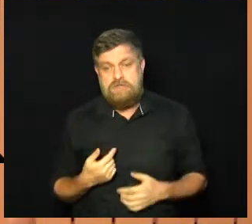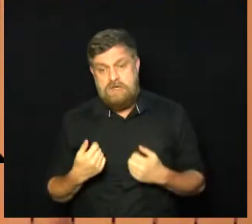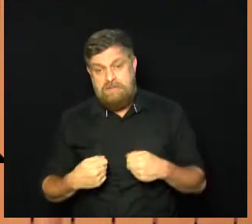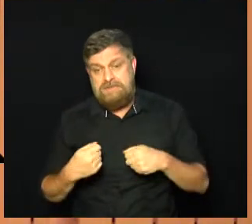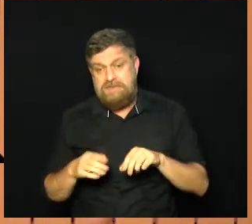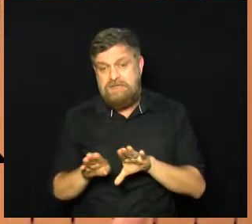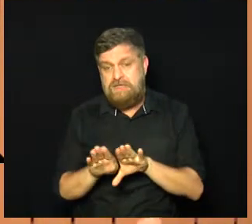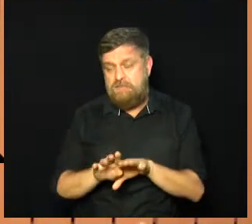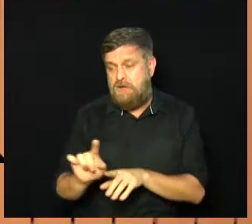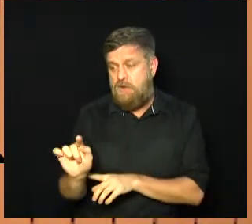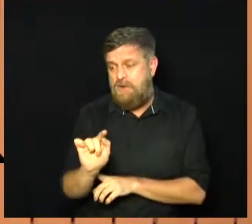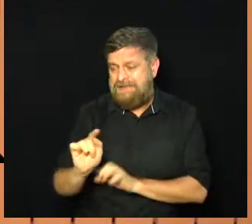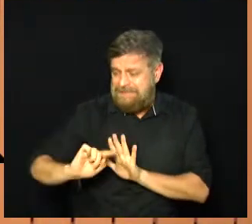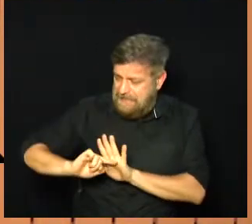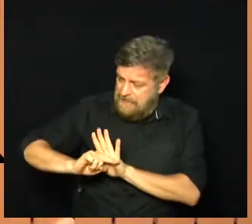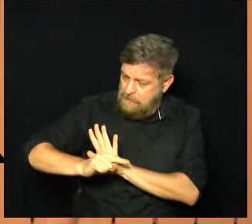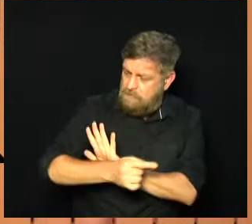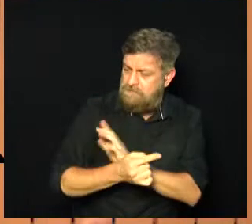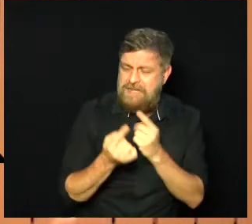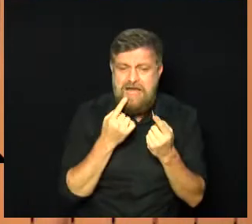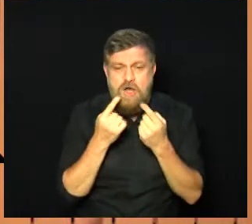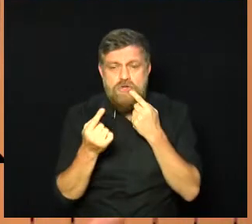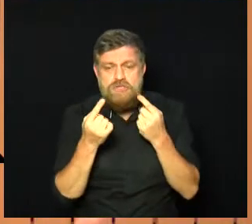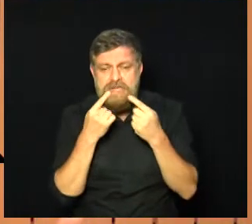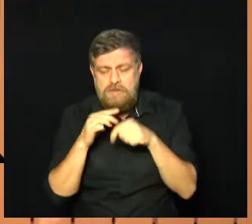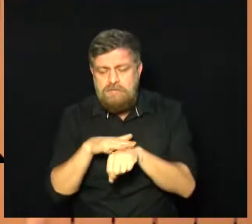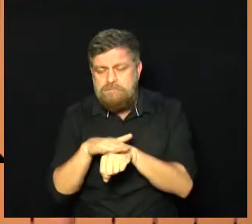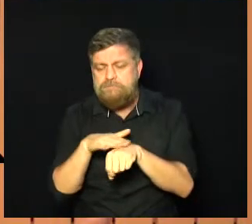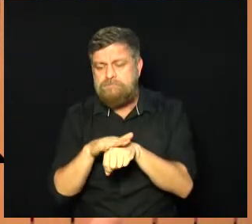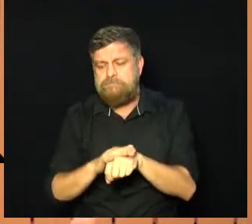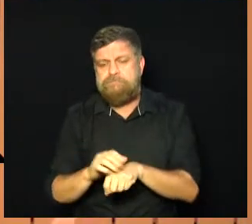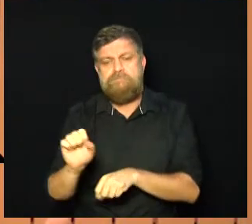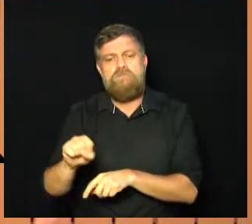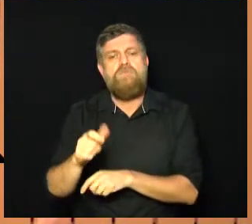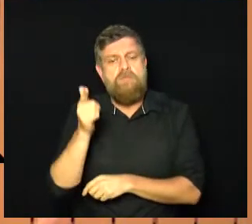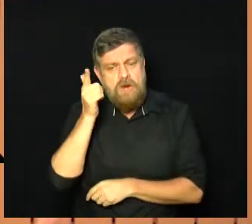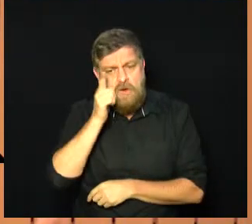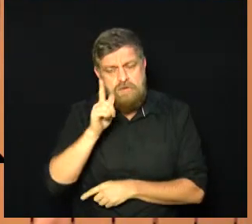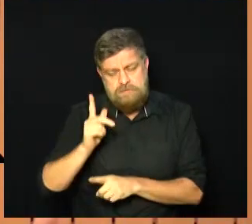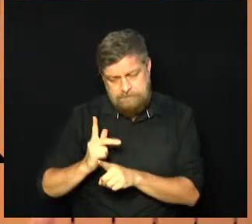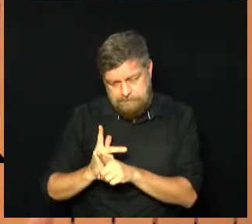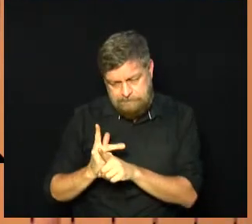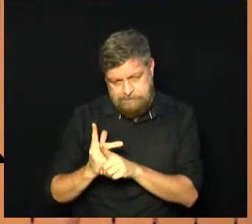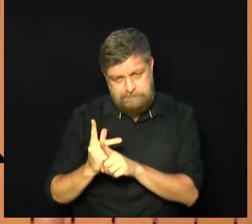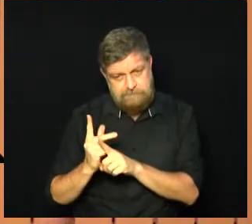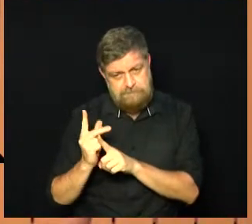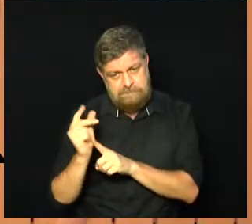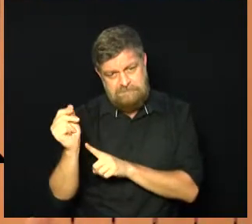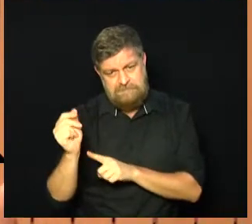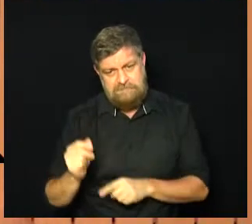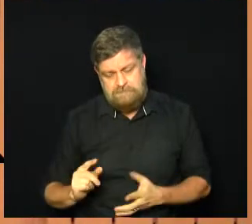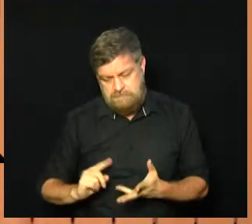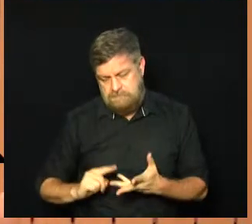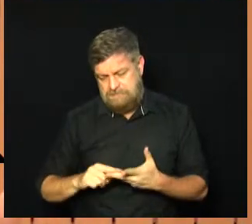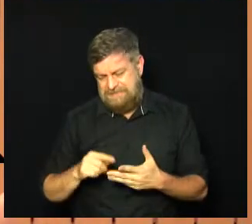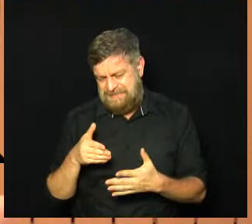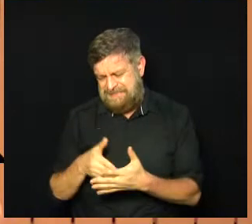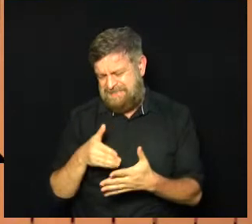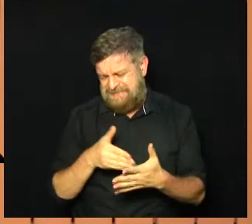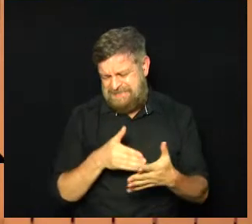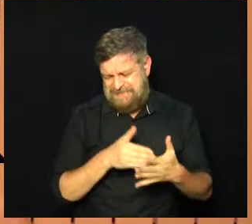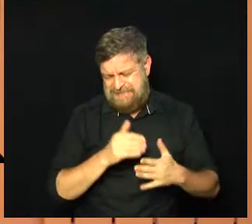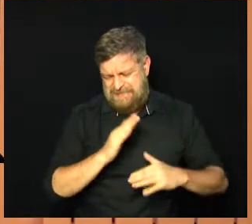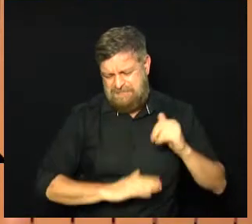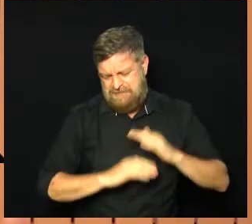inclusive, aprofundar esse diálogo para, assim, conseguir vencer todas essas repressões que são